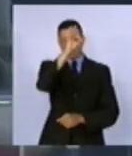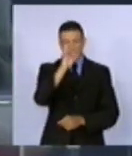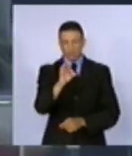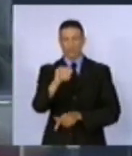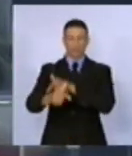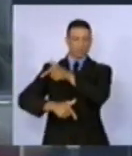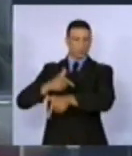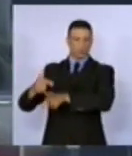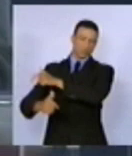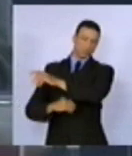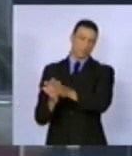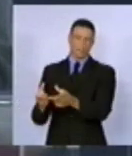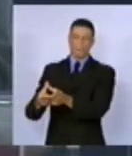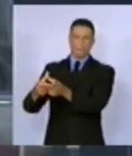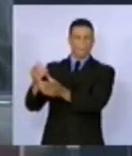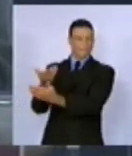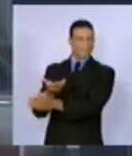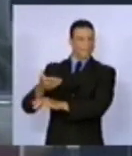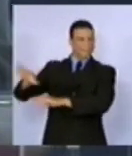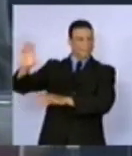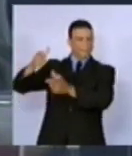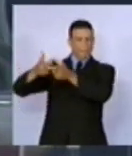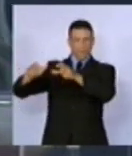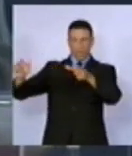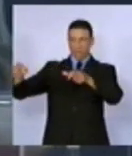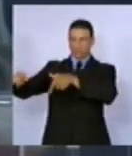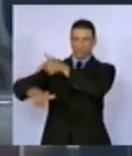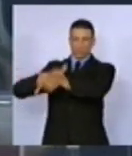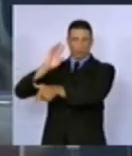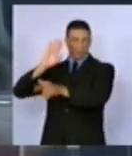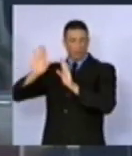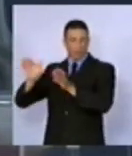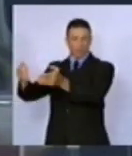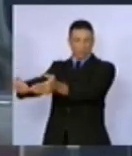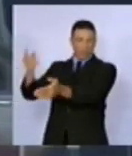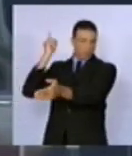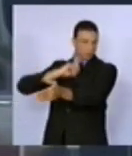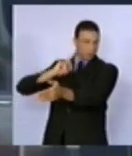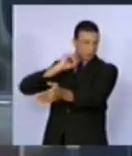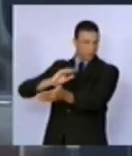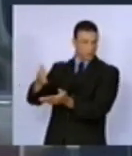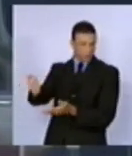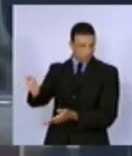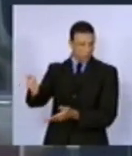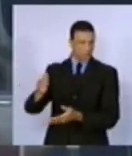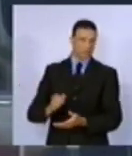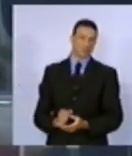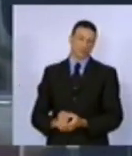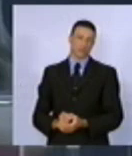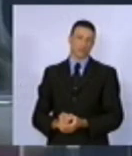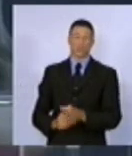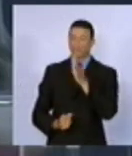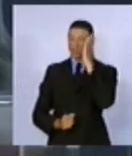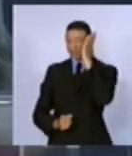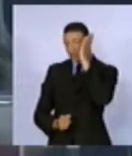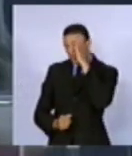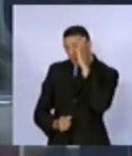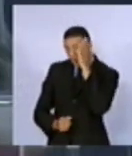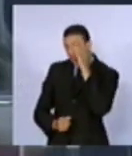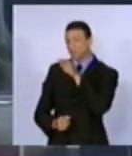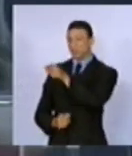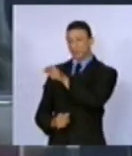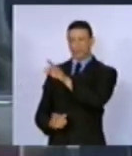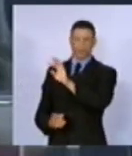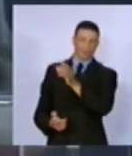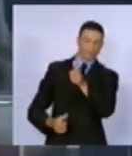trabalho de trabalhadores empregados pelo setor em minas gerais sabendo que existe várias fontes de indução de mudança